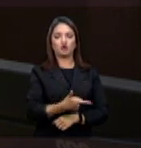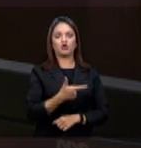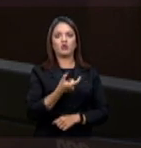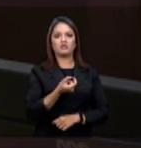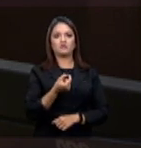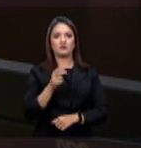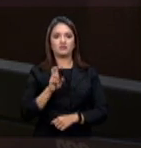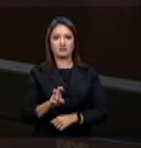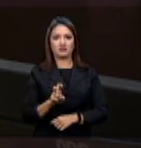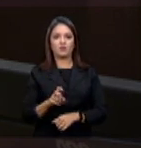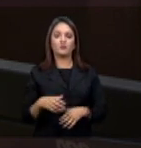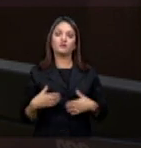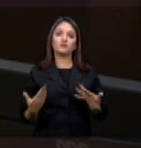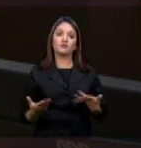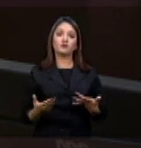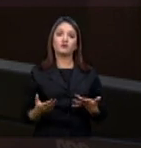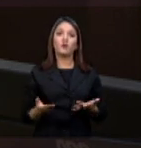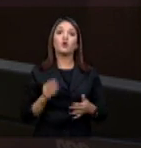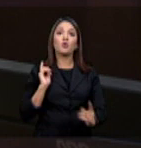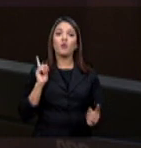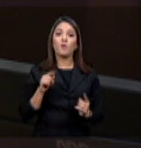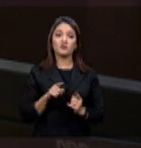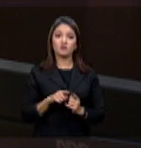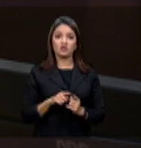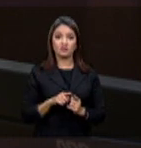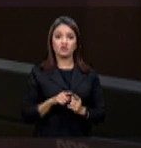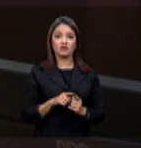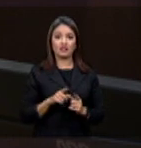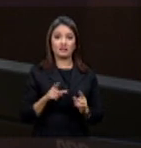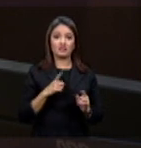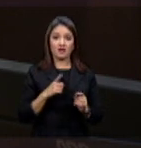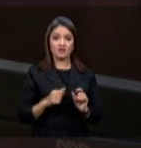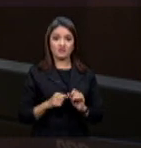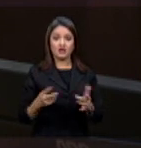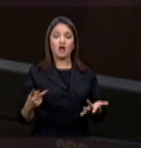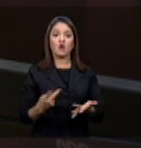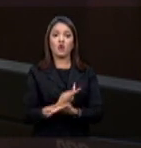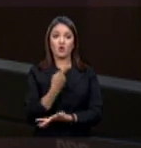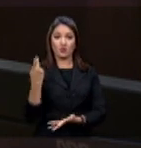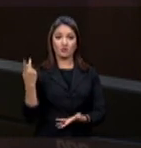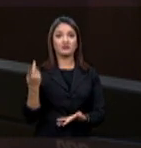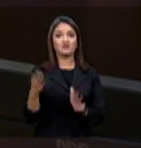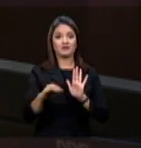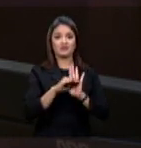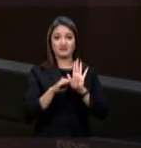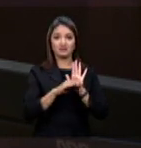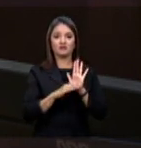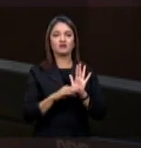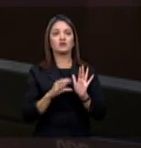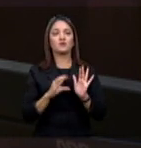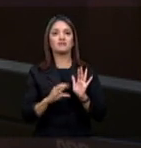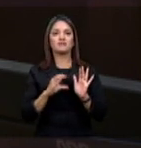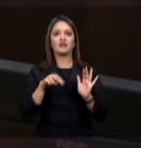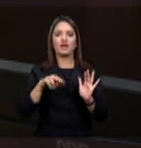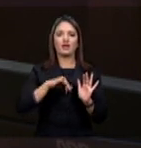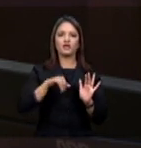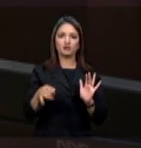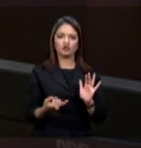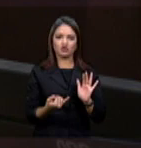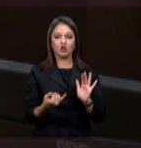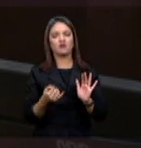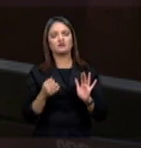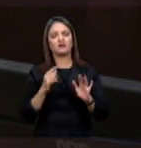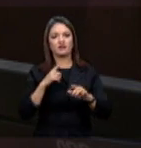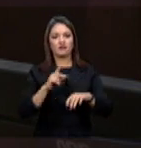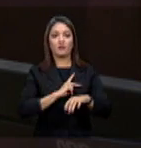e com os injusto de implementar essa agenda e concretizar seus objetivos o CNJ sobre a então presidente da ministra Cármen Lúcia